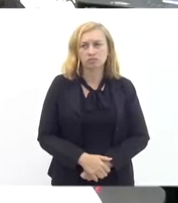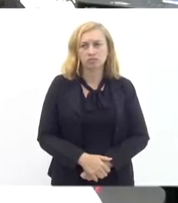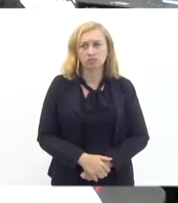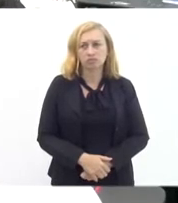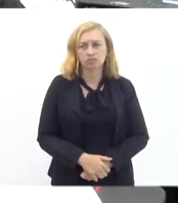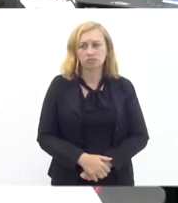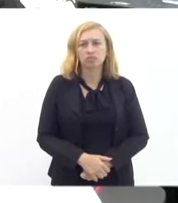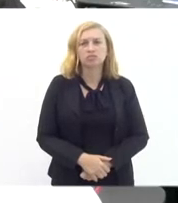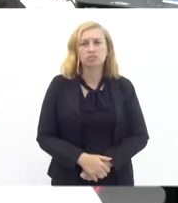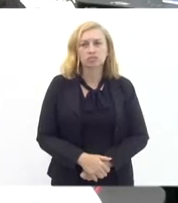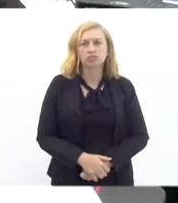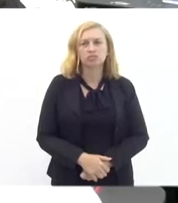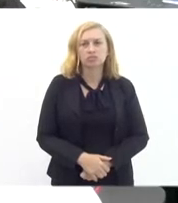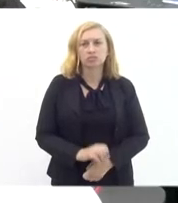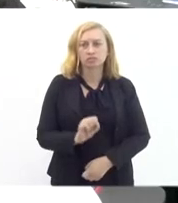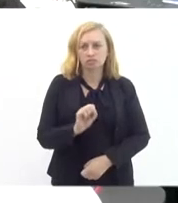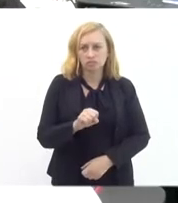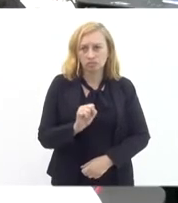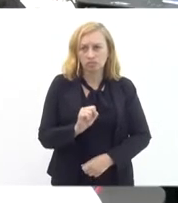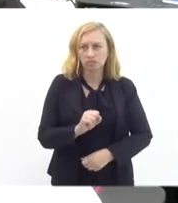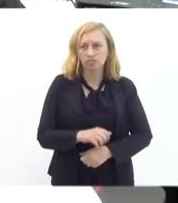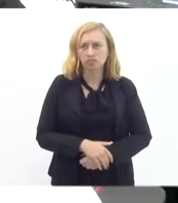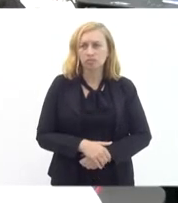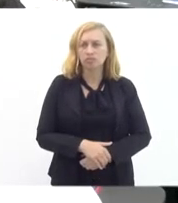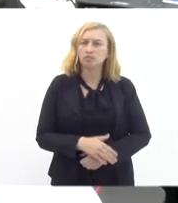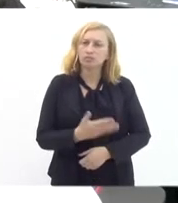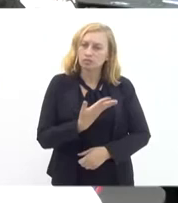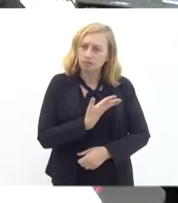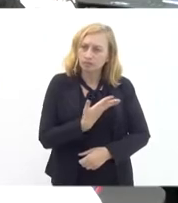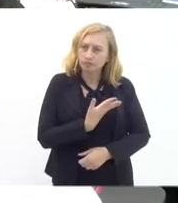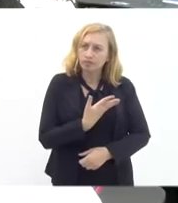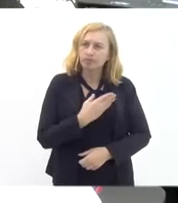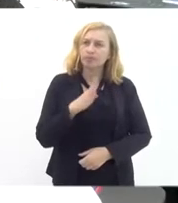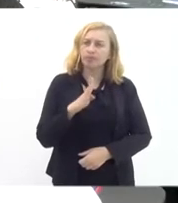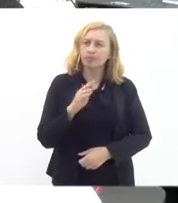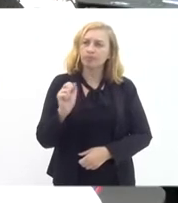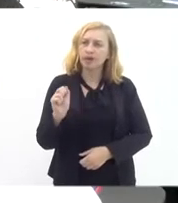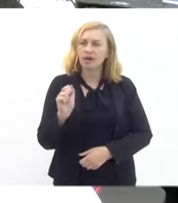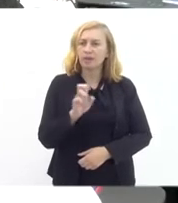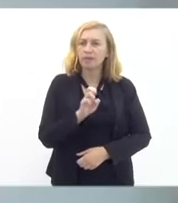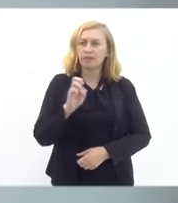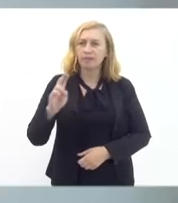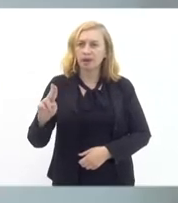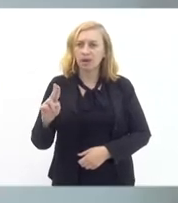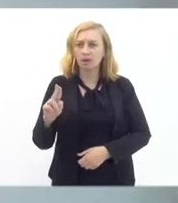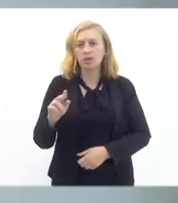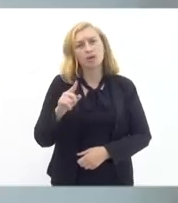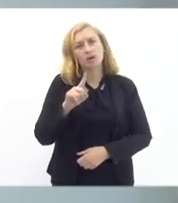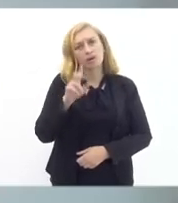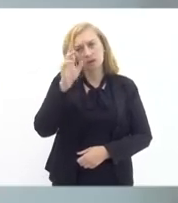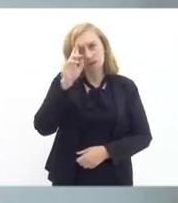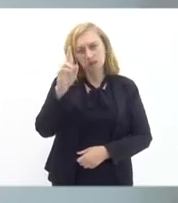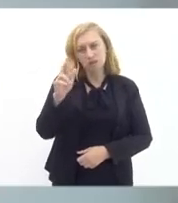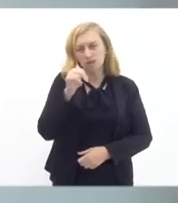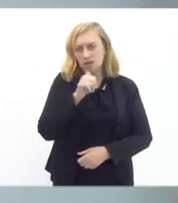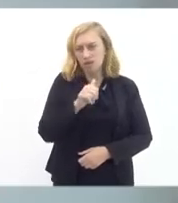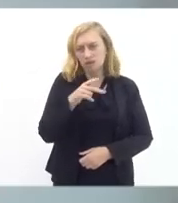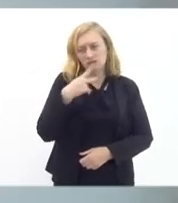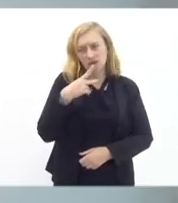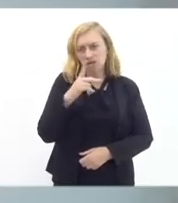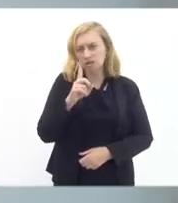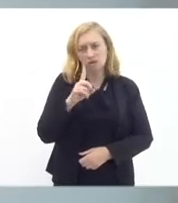Sim, sem dúvida nenhuma. Dona, nossa querida Bebel, minha amiga pessoal, mas o que a senhora está falando, desculpa, mas